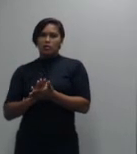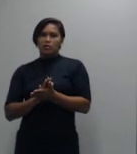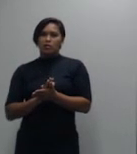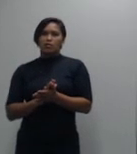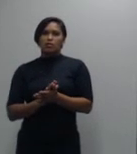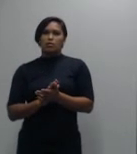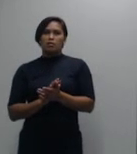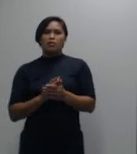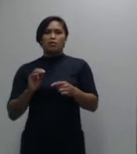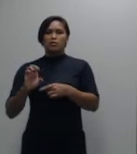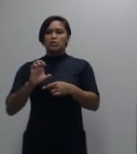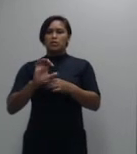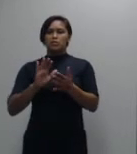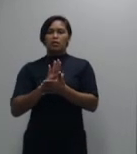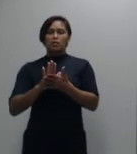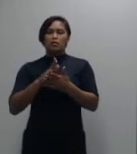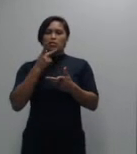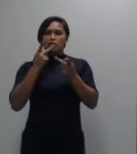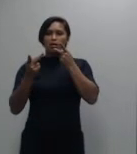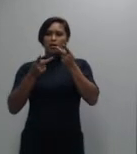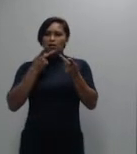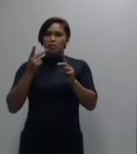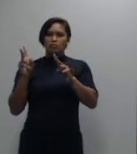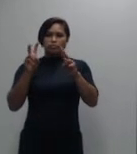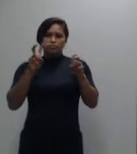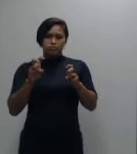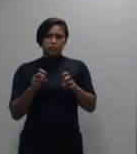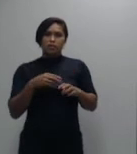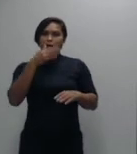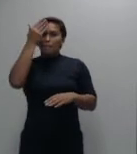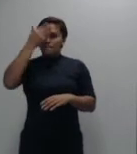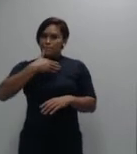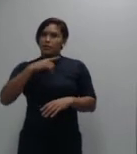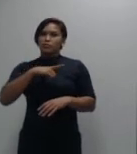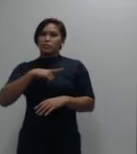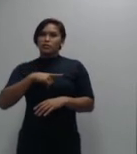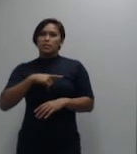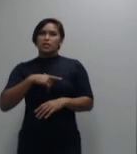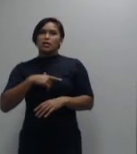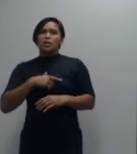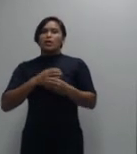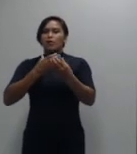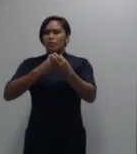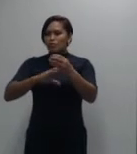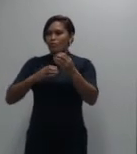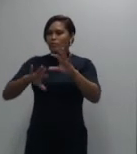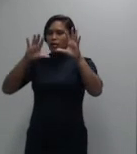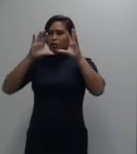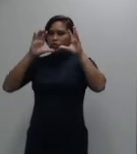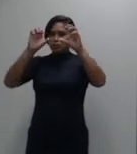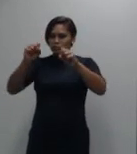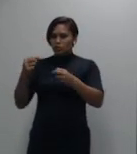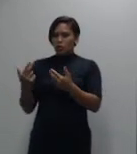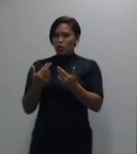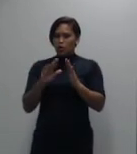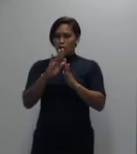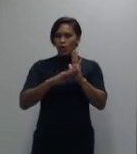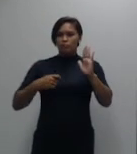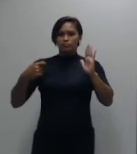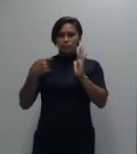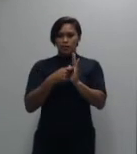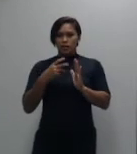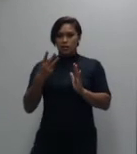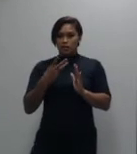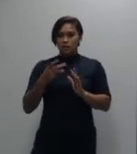estado nem sequer para todo sistema EA prova de que não há essa limitação a vagas em número superior ao número de impetrante e terceiro